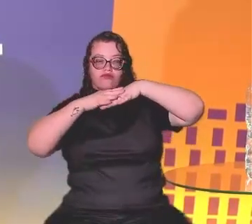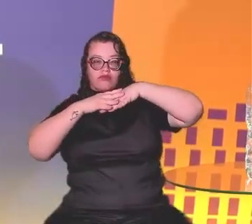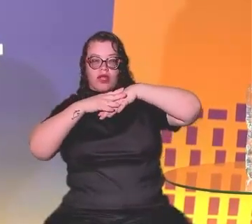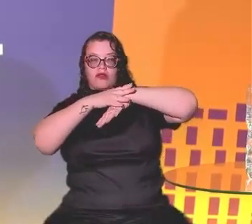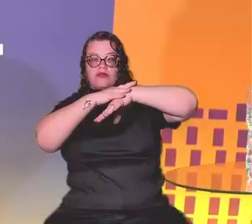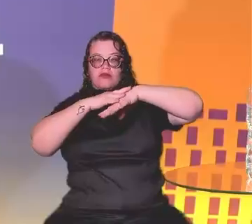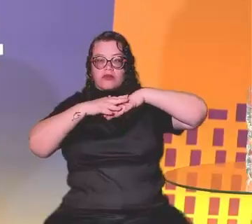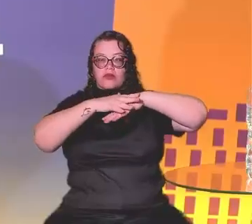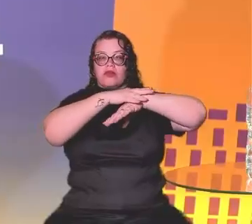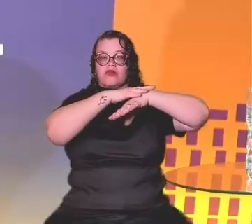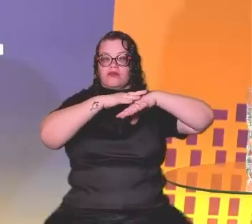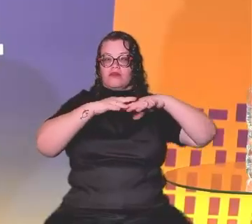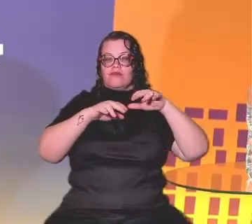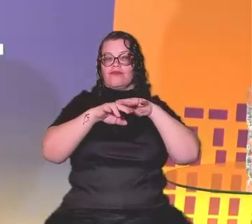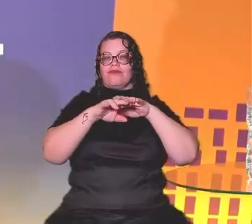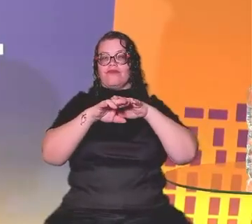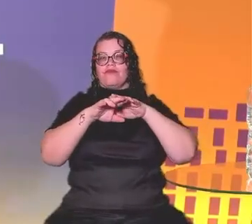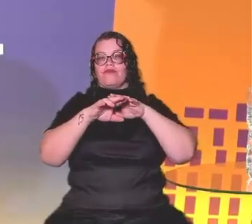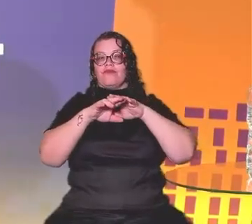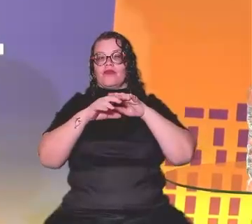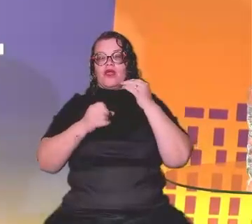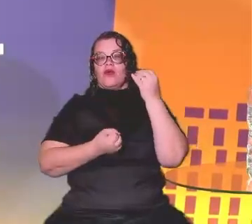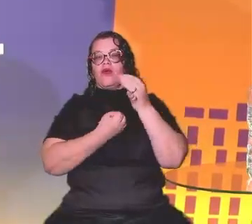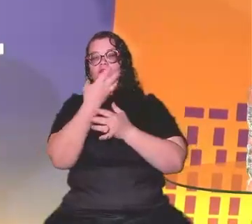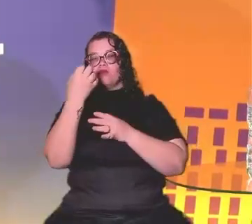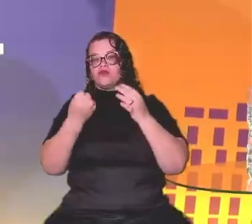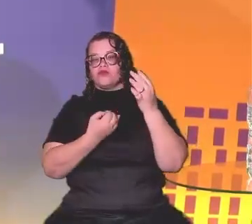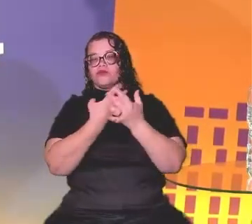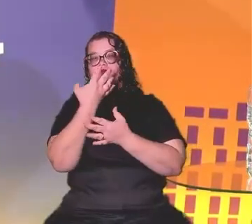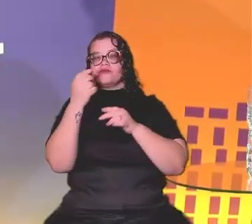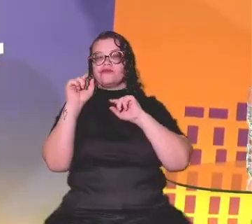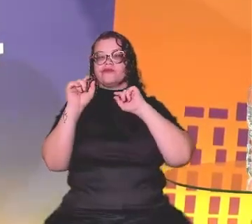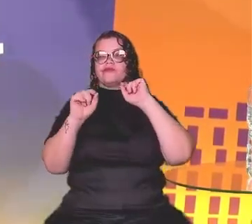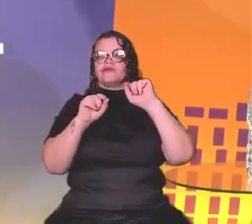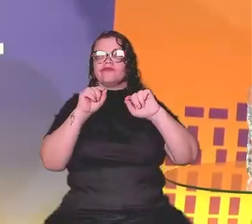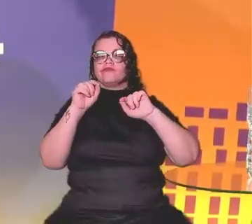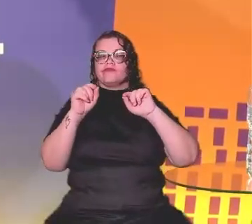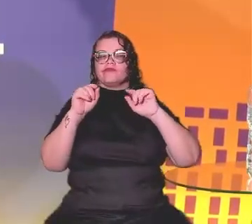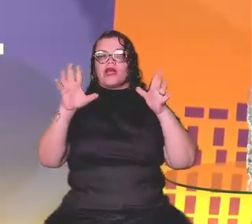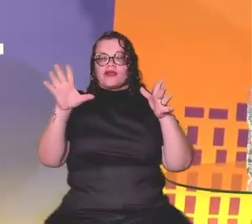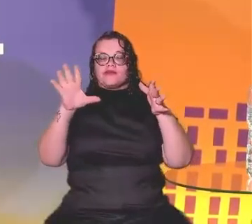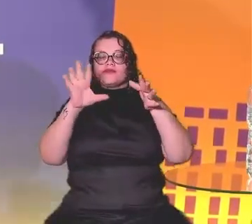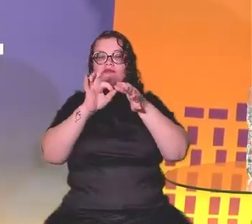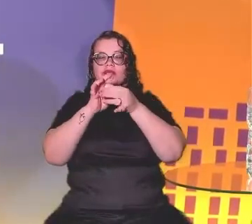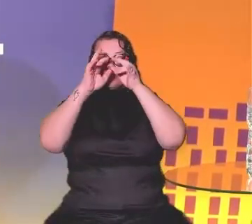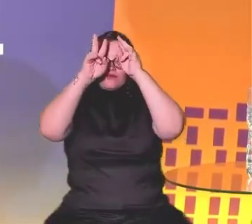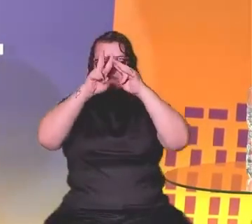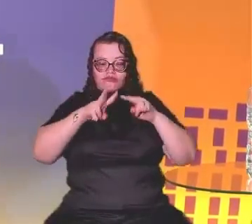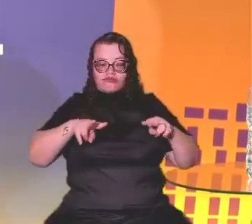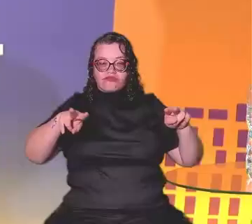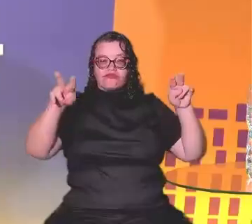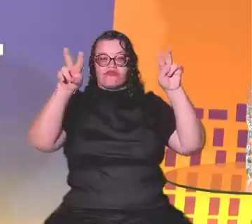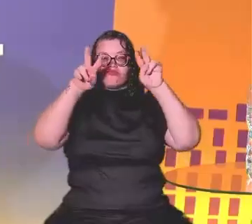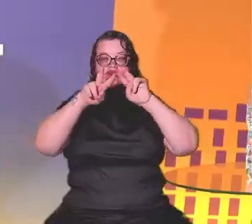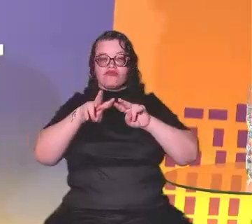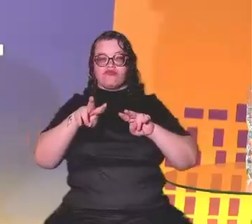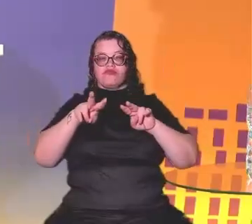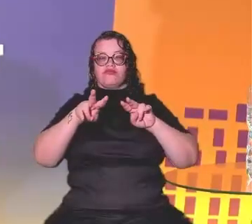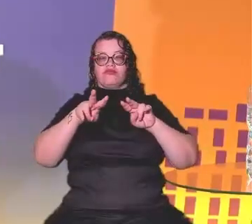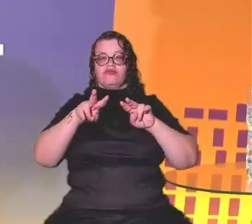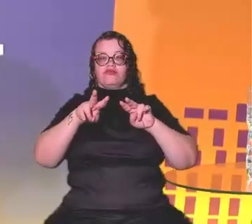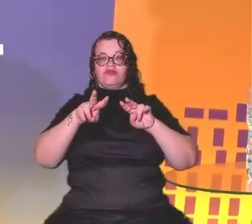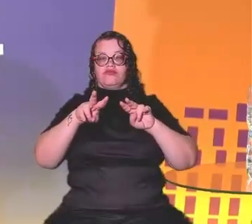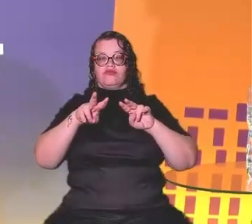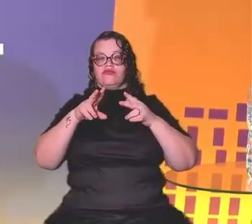poética. E quando a gente fala de poesia, está muito ligado à visualidade, porque às vezes a poesia já está